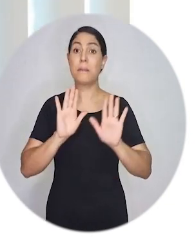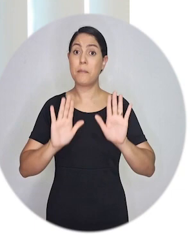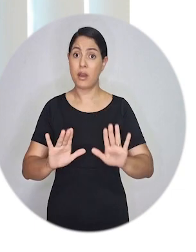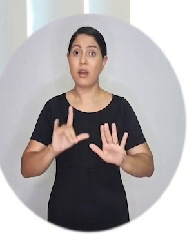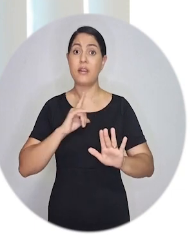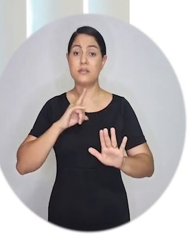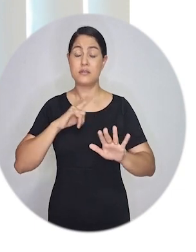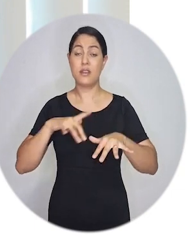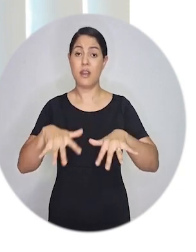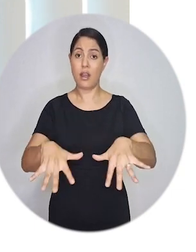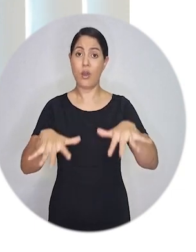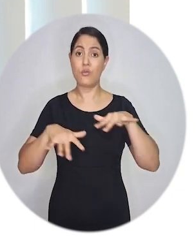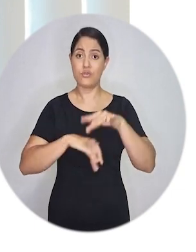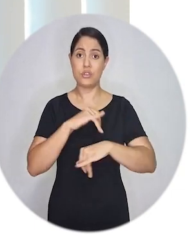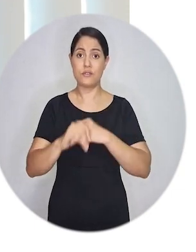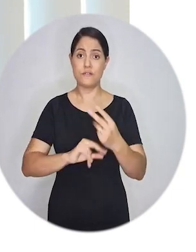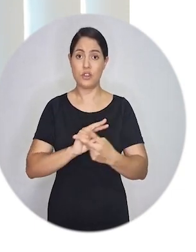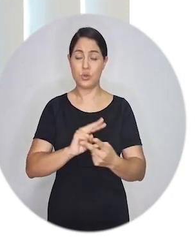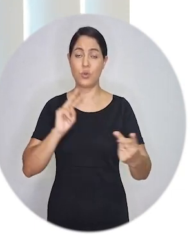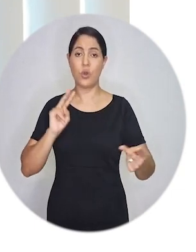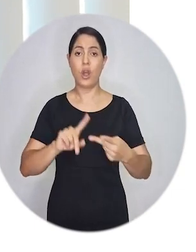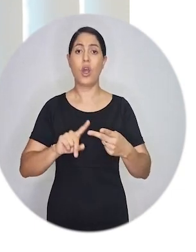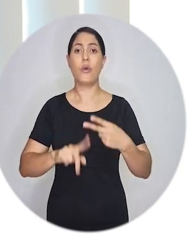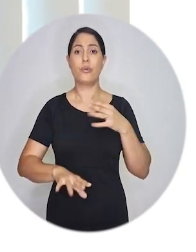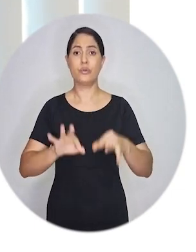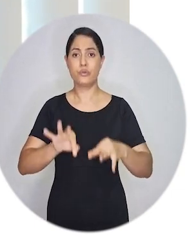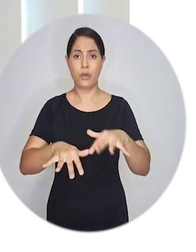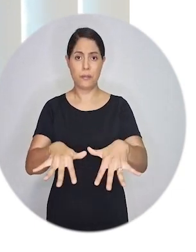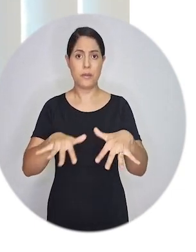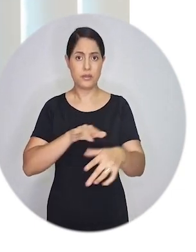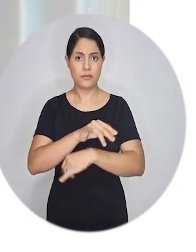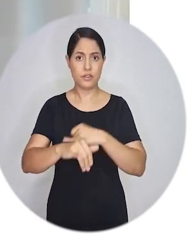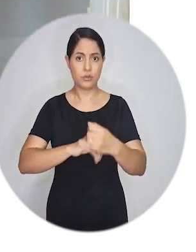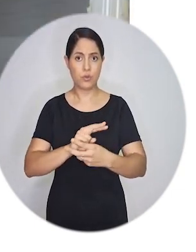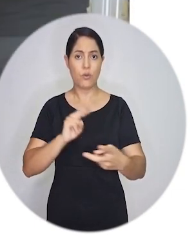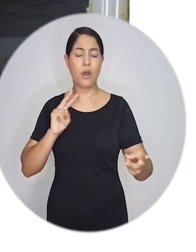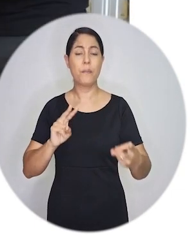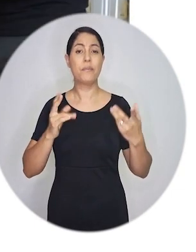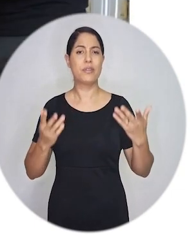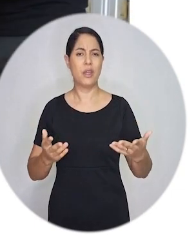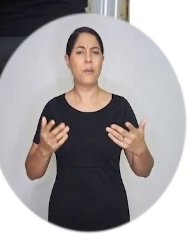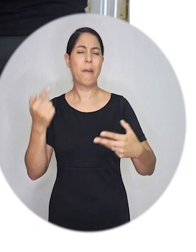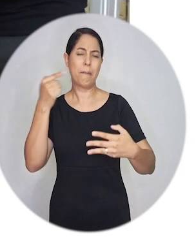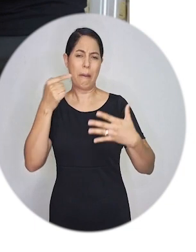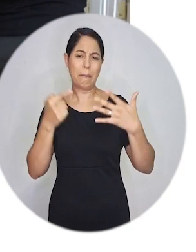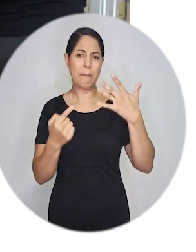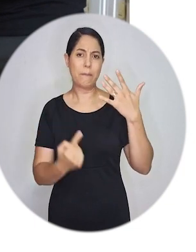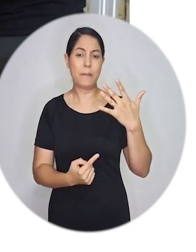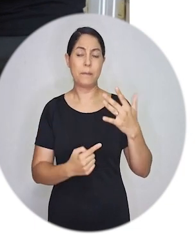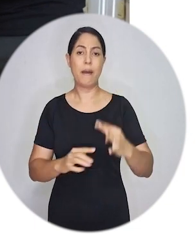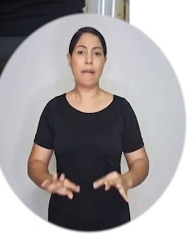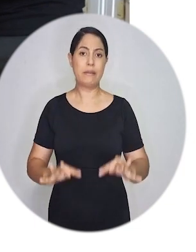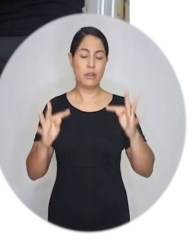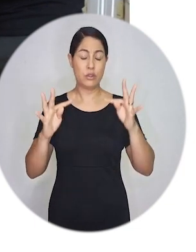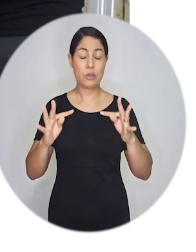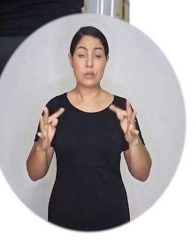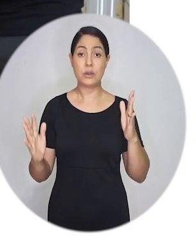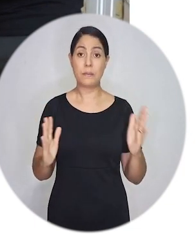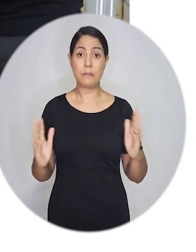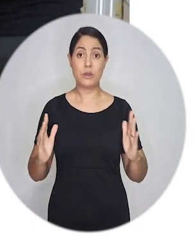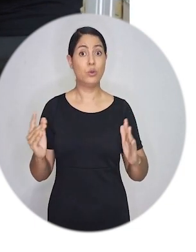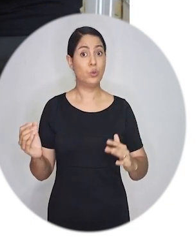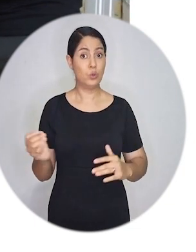ainda com o tema das audiências virtuais, dos julgamentos virtuais, e são questões novas que nós